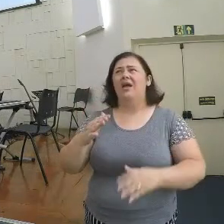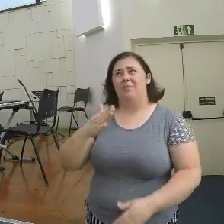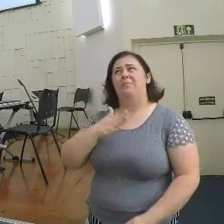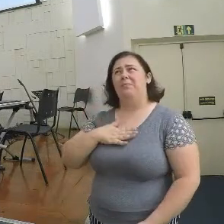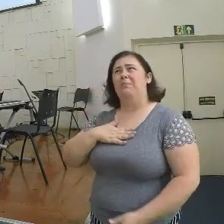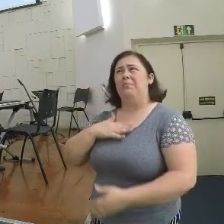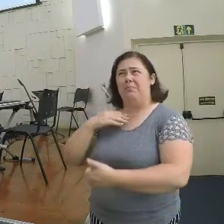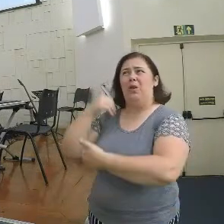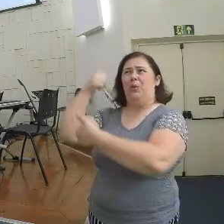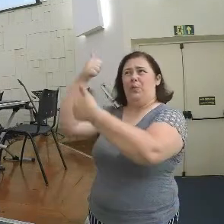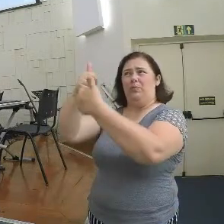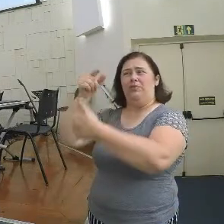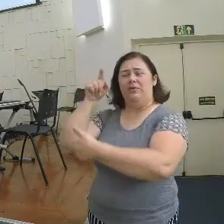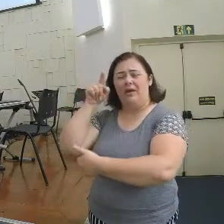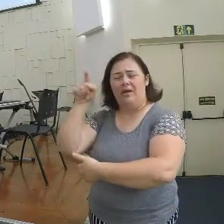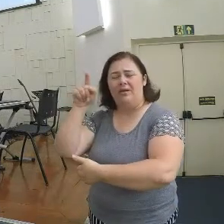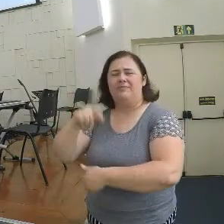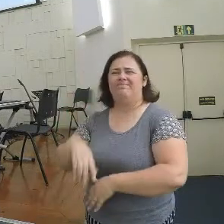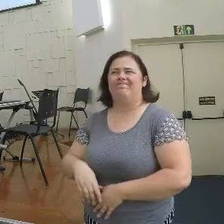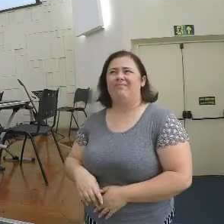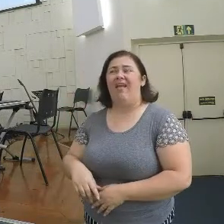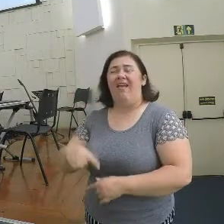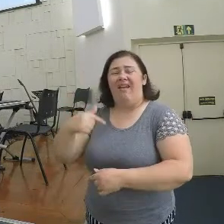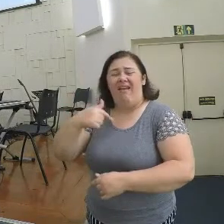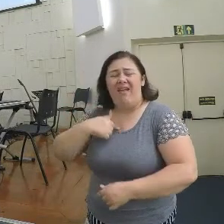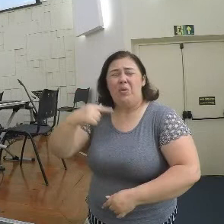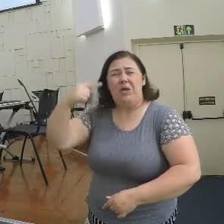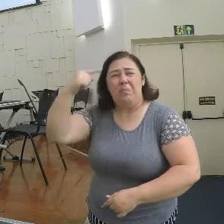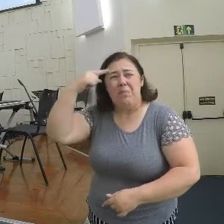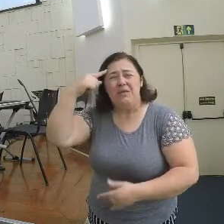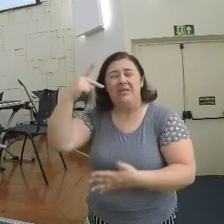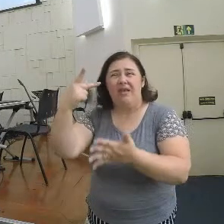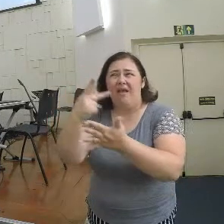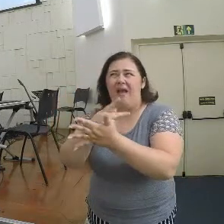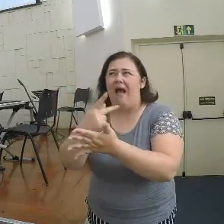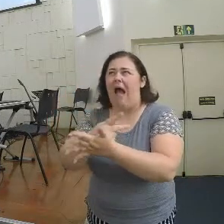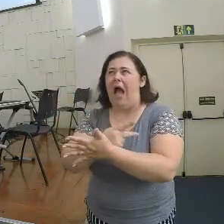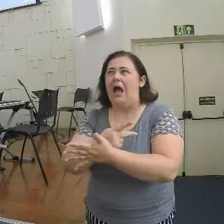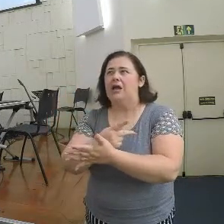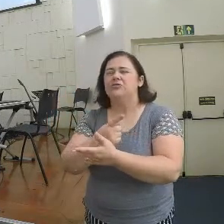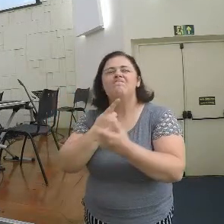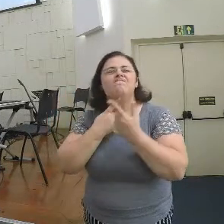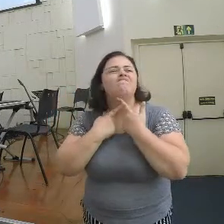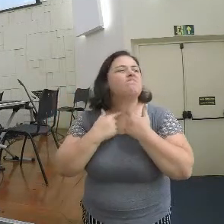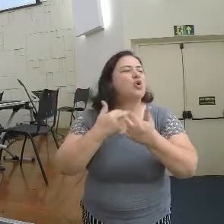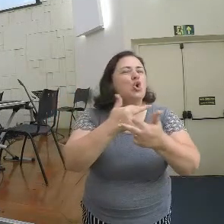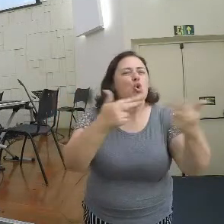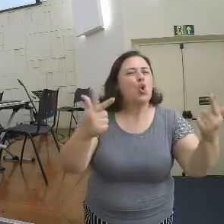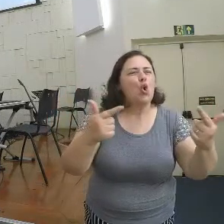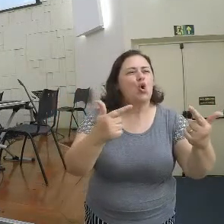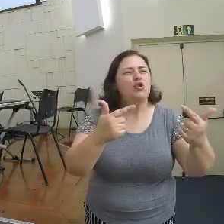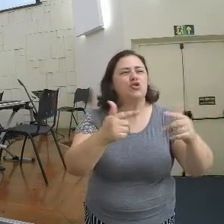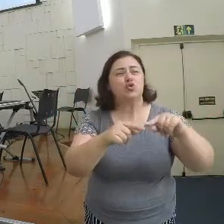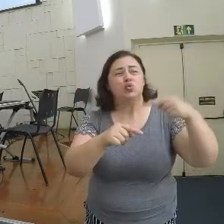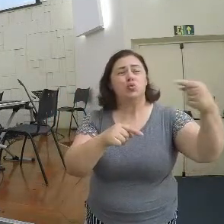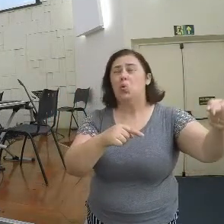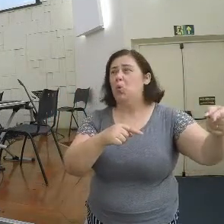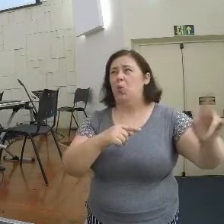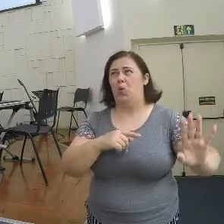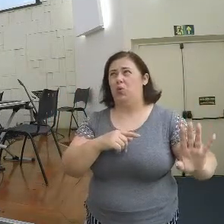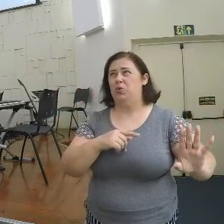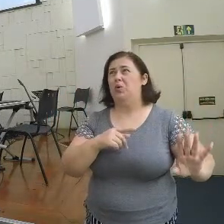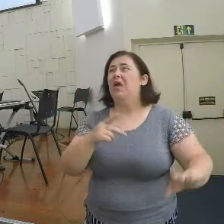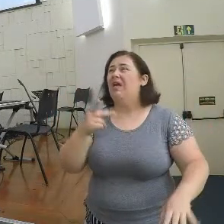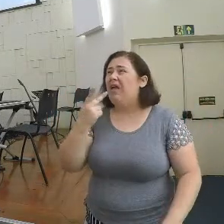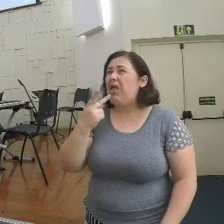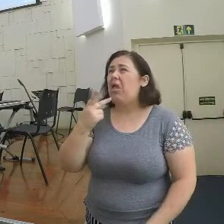Fui eu que tive pensamentos maus, desejei o que não me pertencia. Levei teu nome à